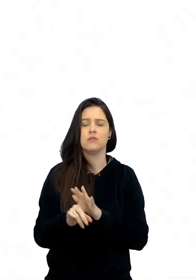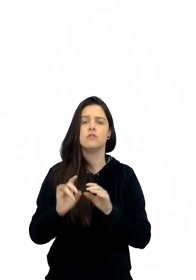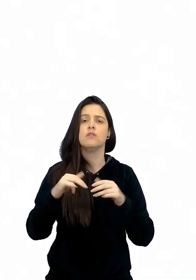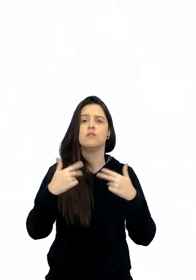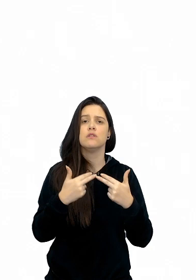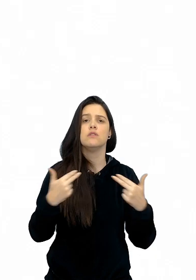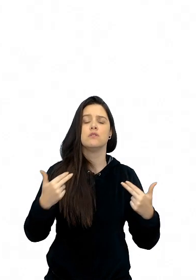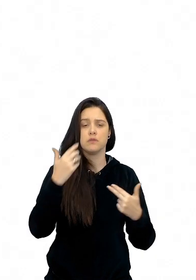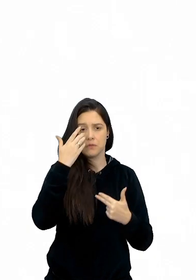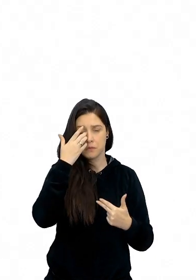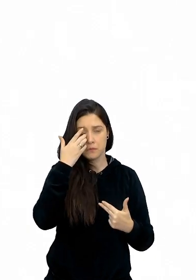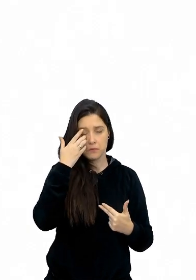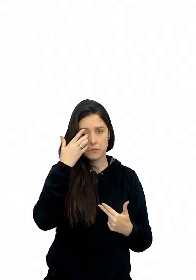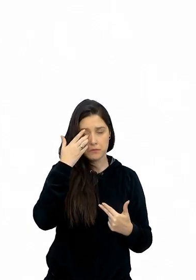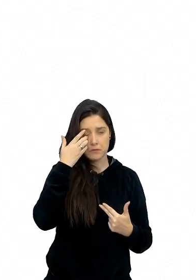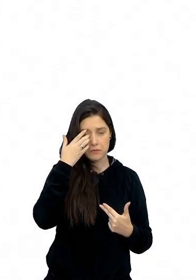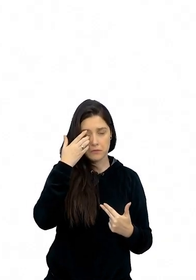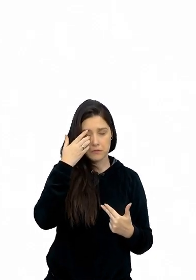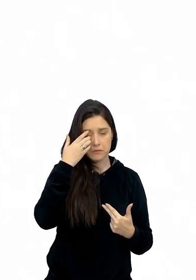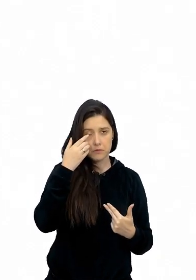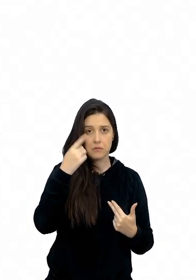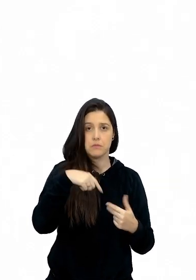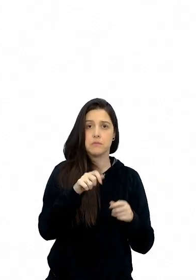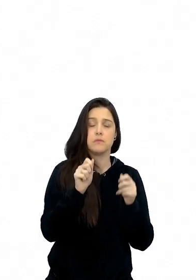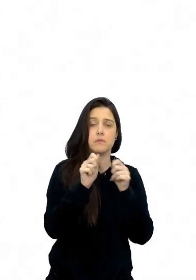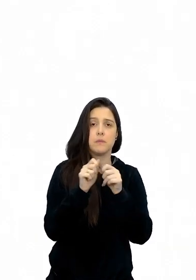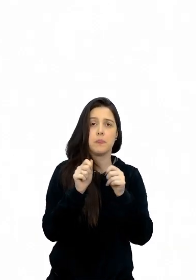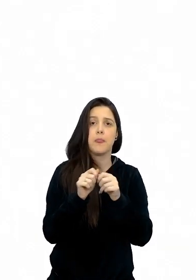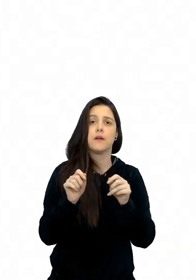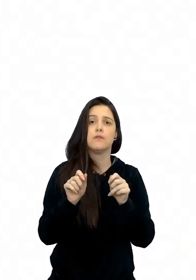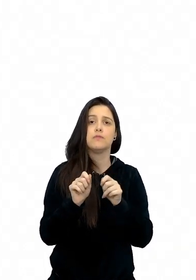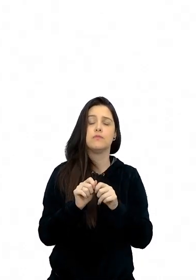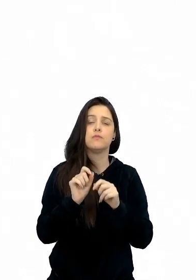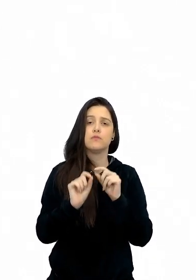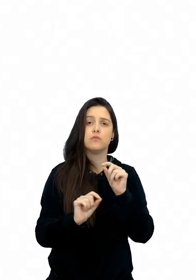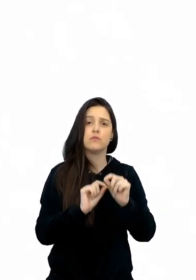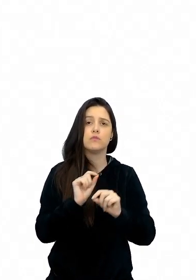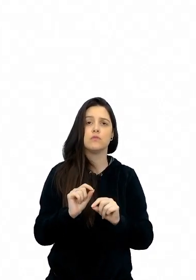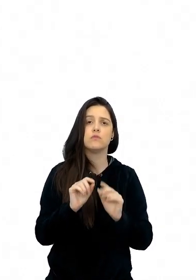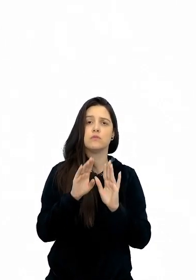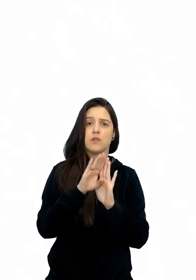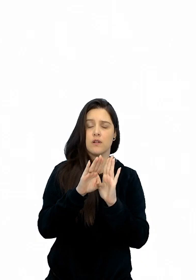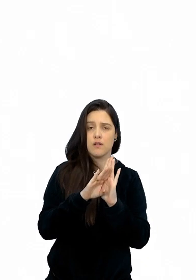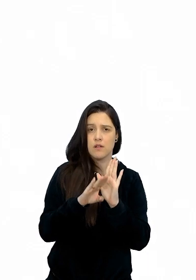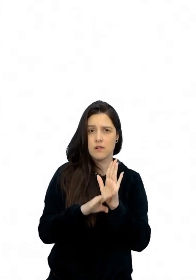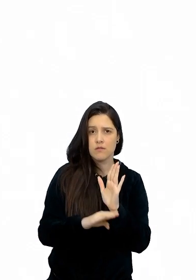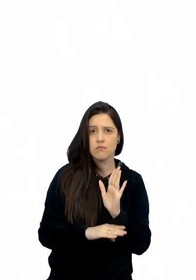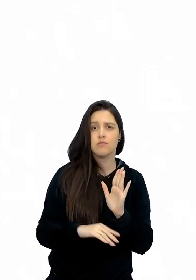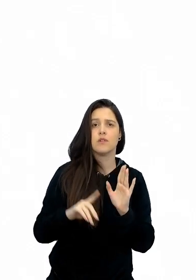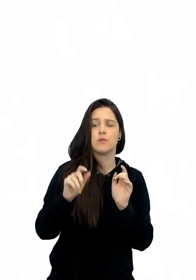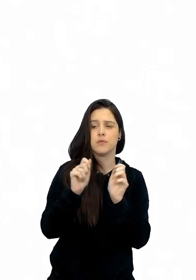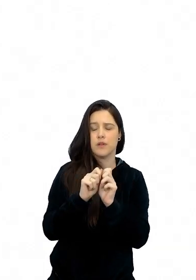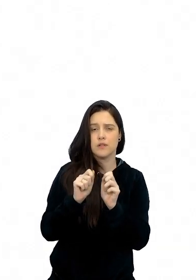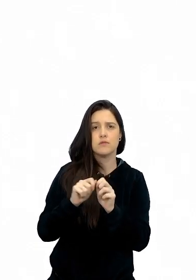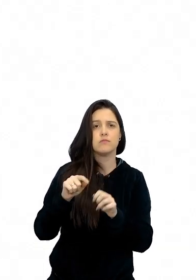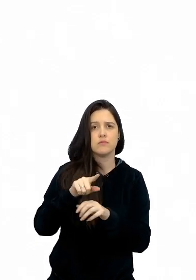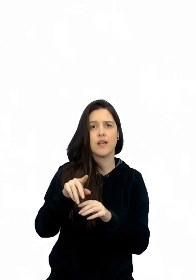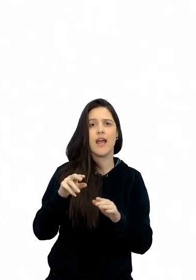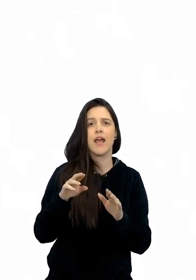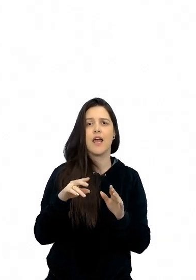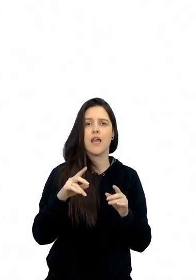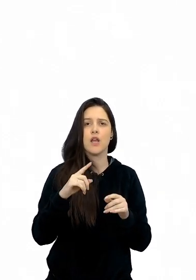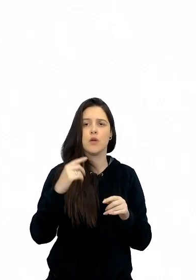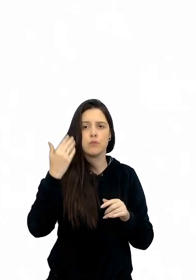entendendo e o que eu posso fazer ali com eles para avançar, né? Para que haja